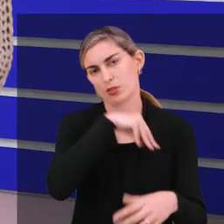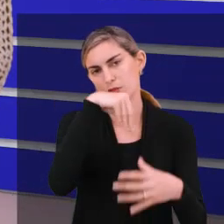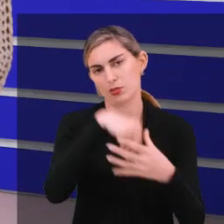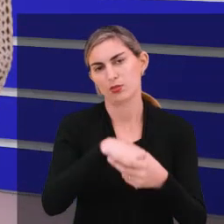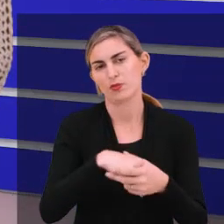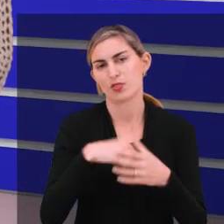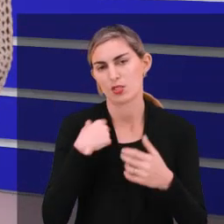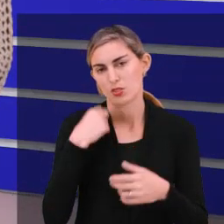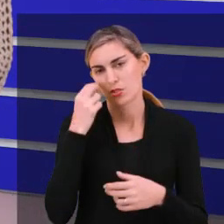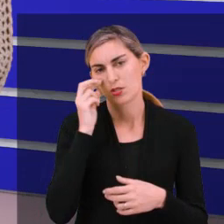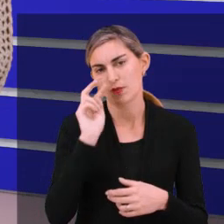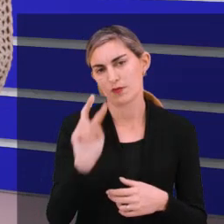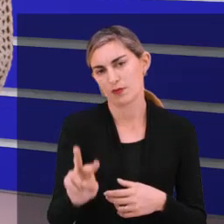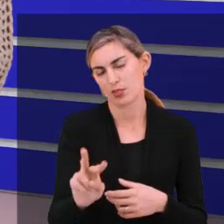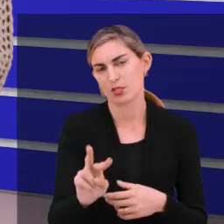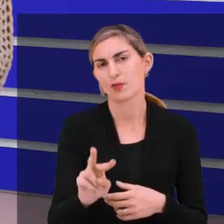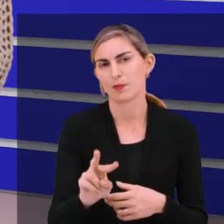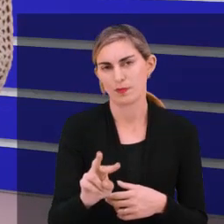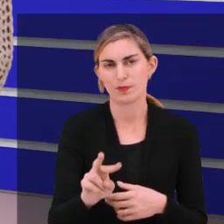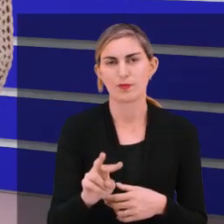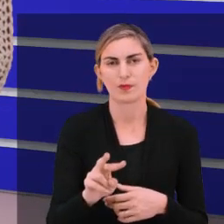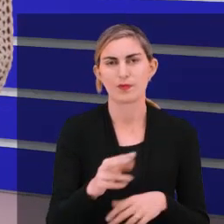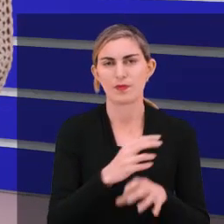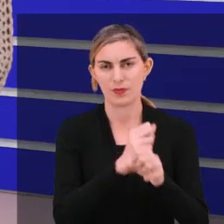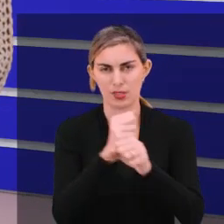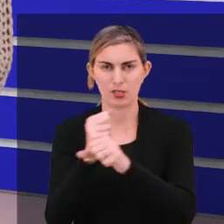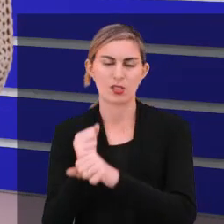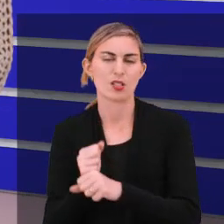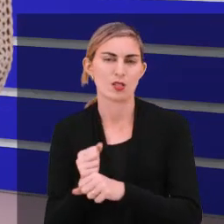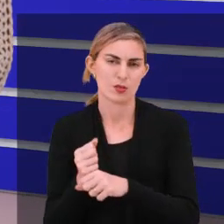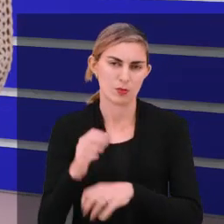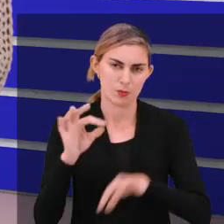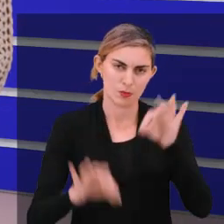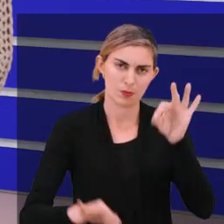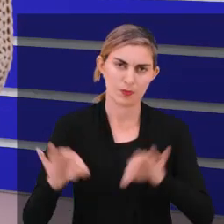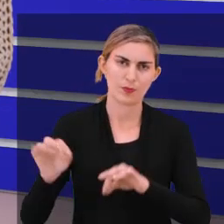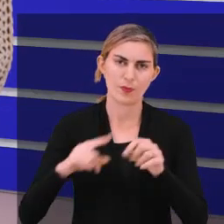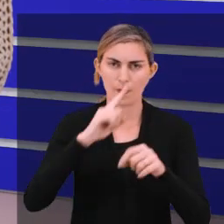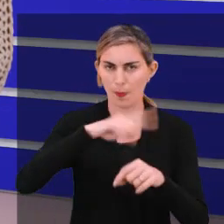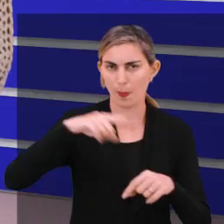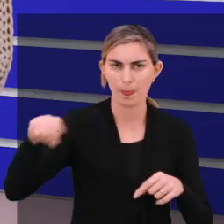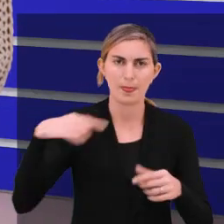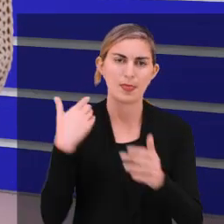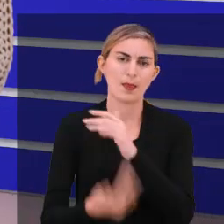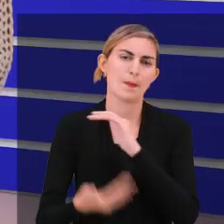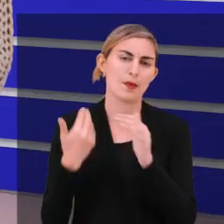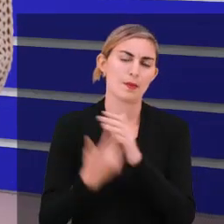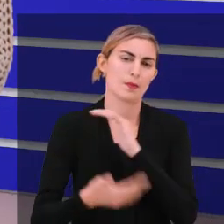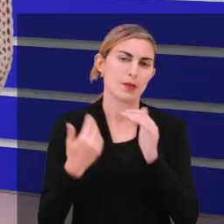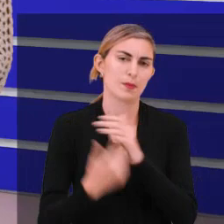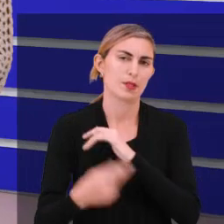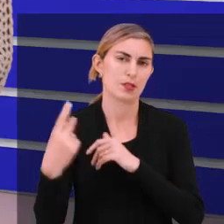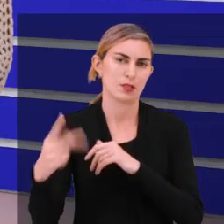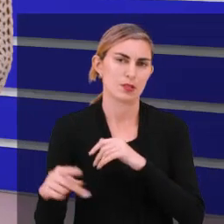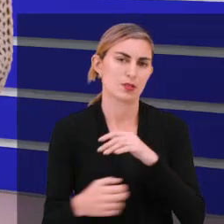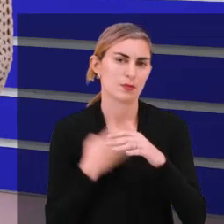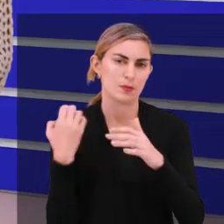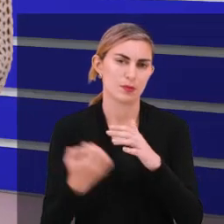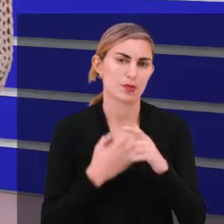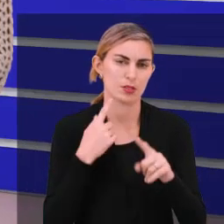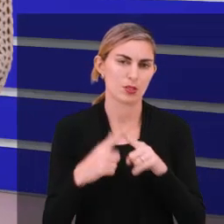internamente. Se nós formos contabilizar, né, e percentualizar as perdas que essa empresa